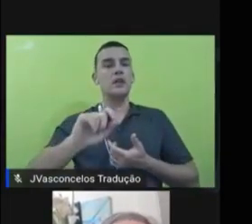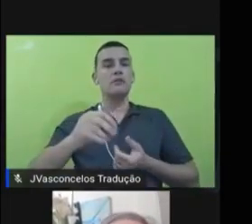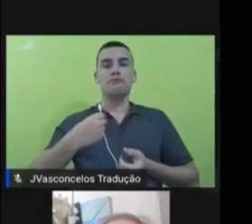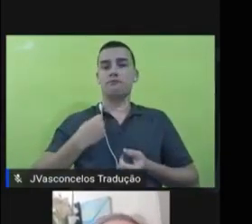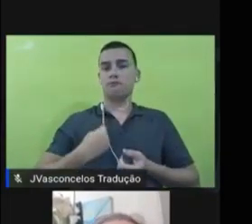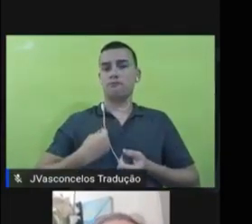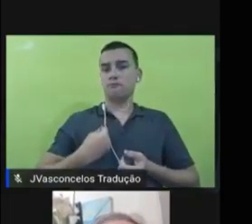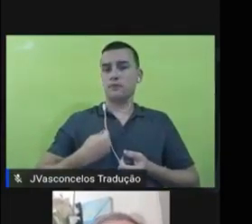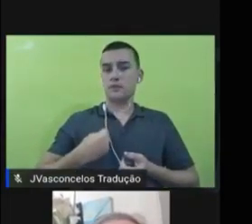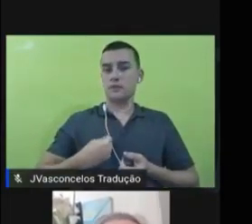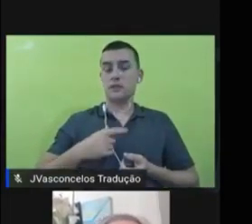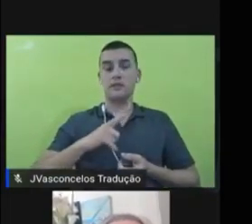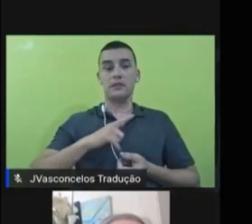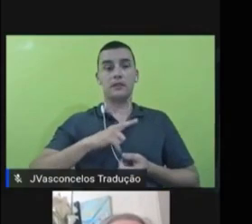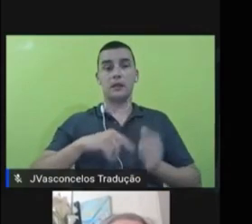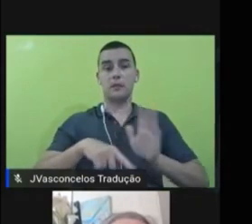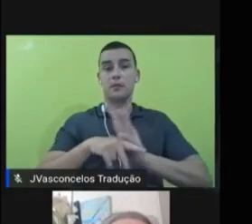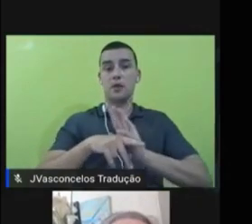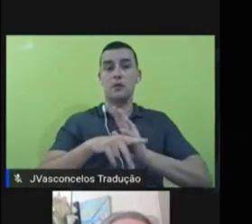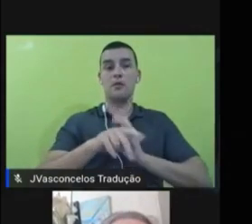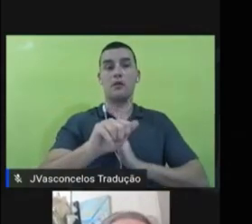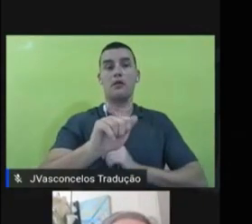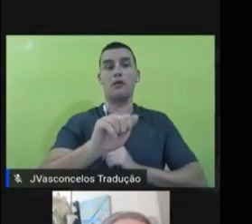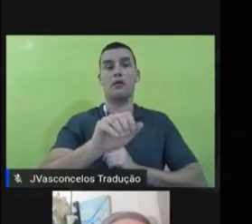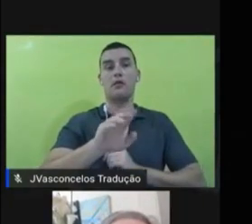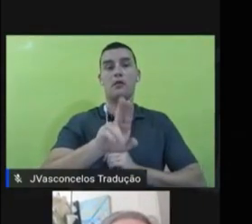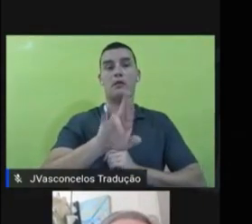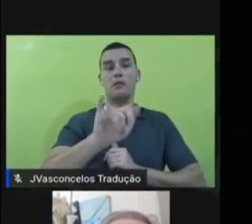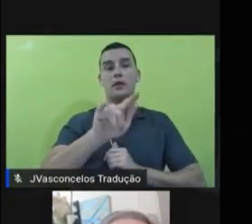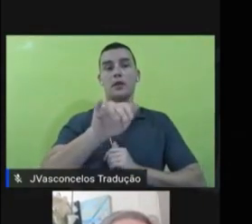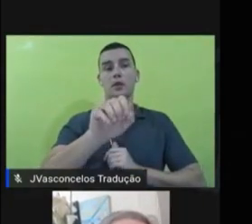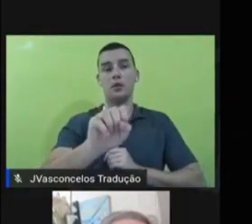em abrigos, que frequentem escola, mas passem, né,